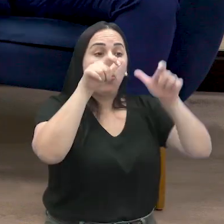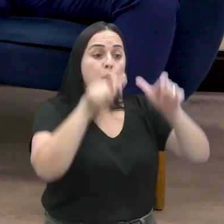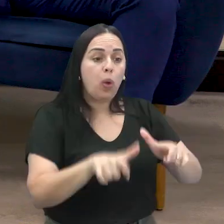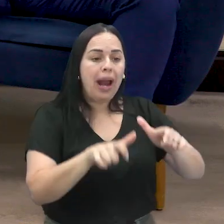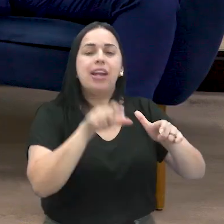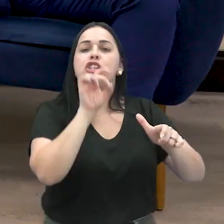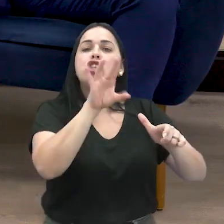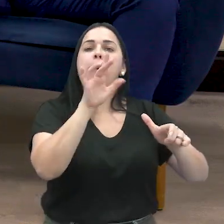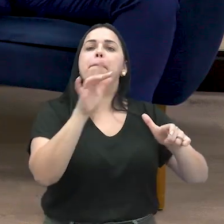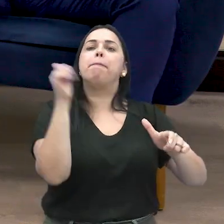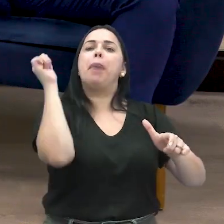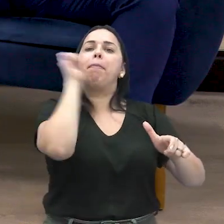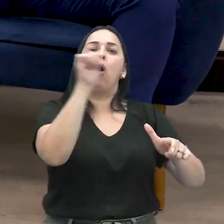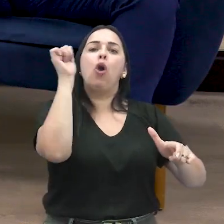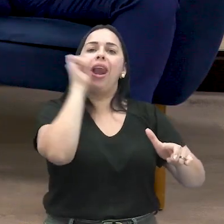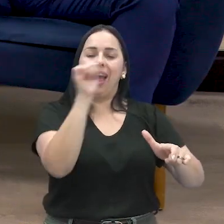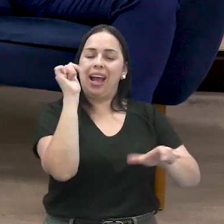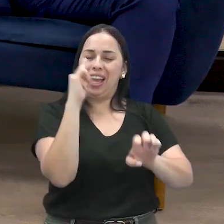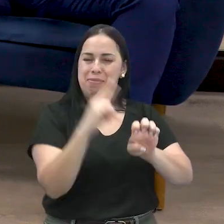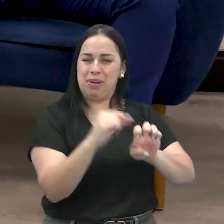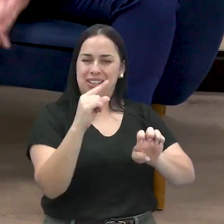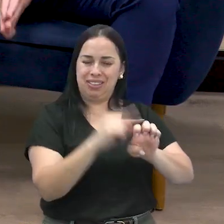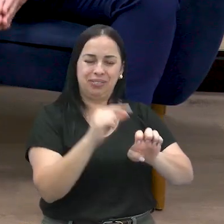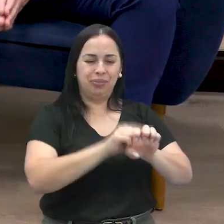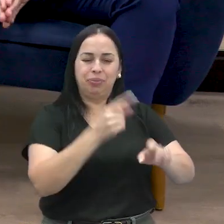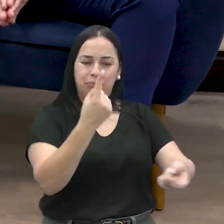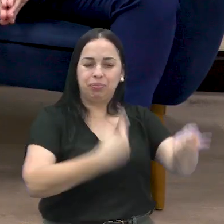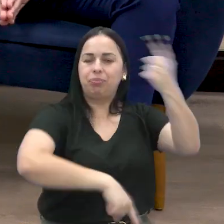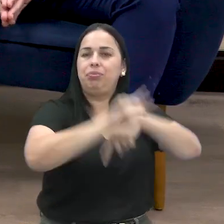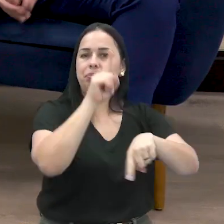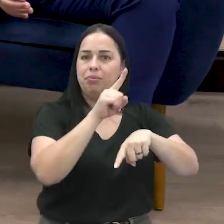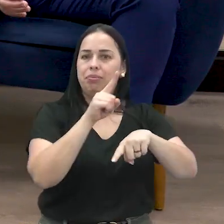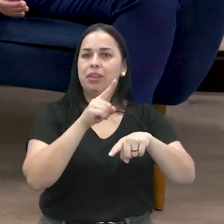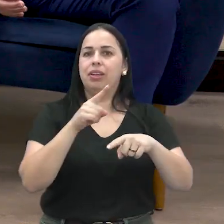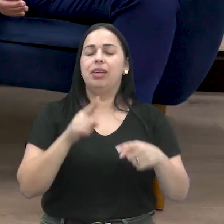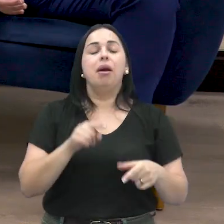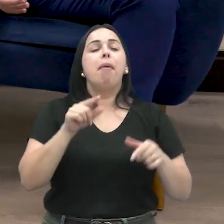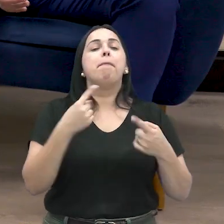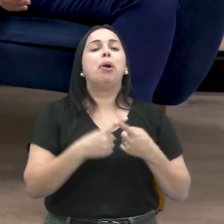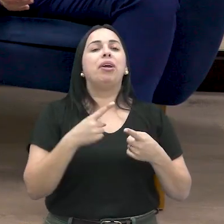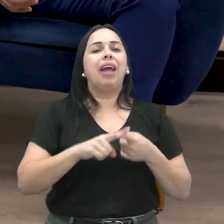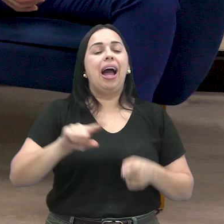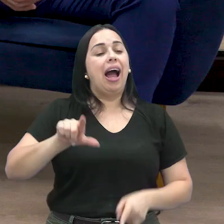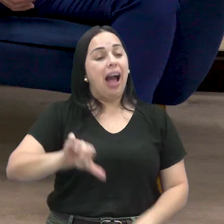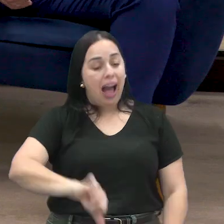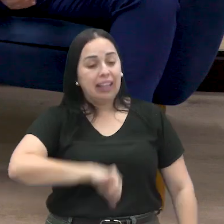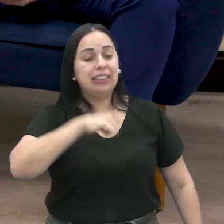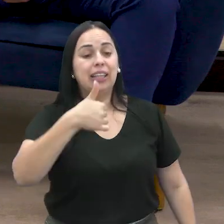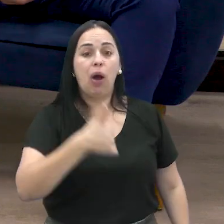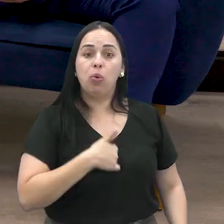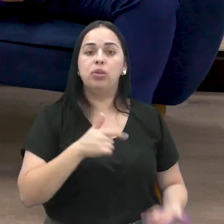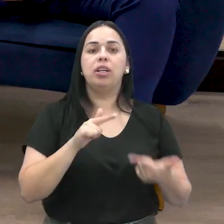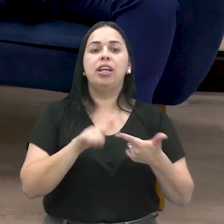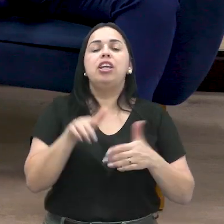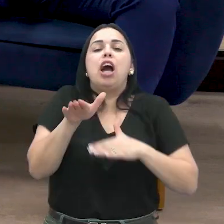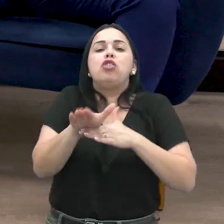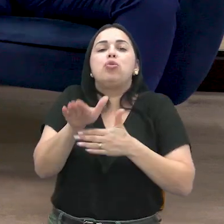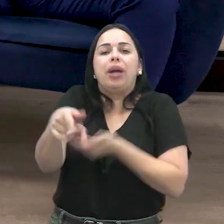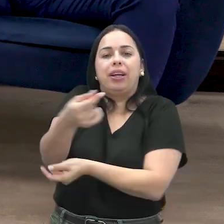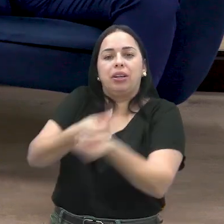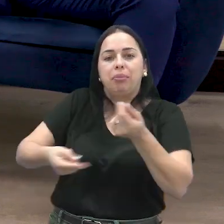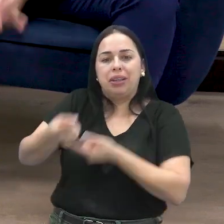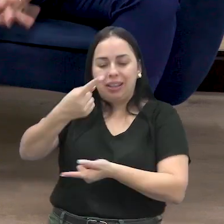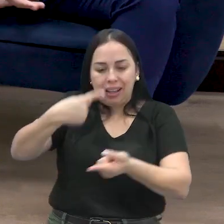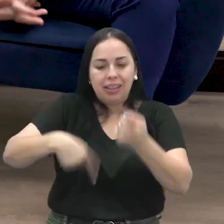startup somente para mulheres, né? Tentar fortalecer esse mercado, que é fundamental. Trabalha com autoestima, melhora a economia da cidade,